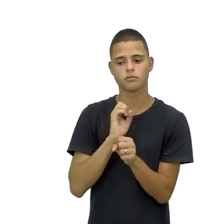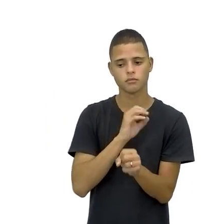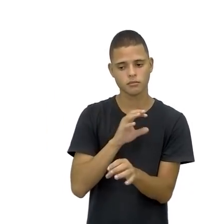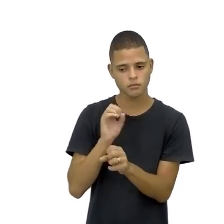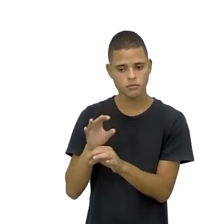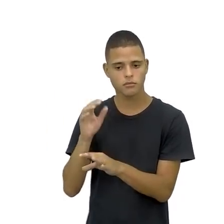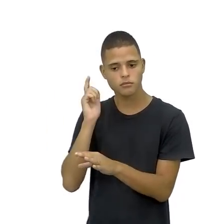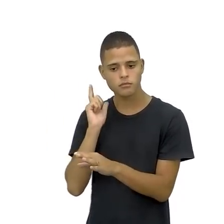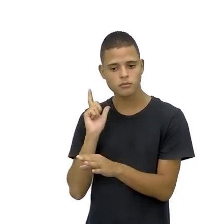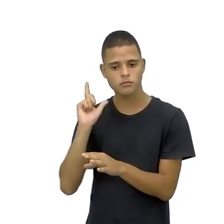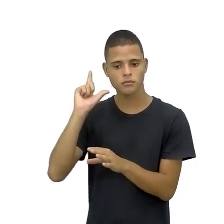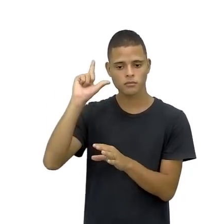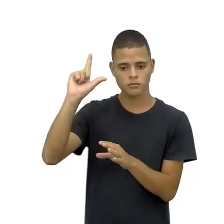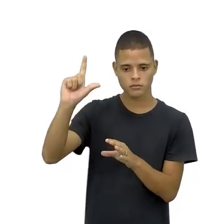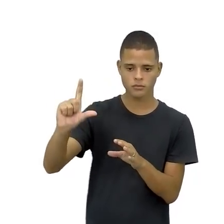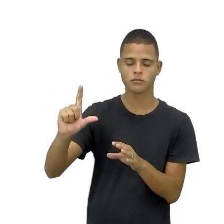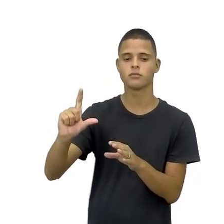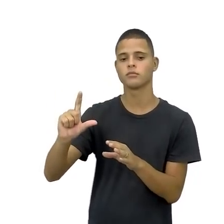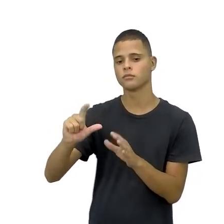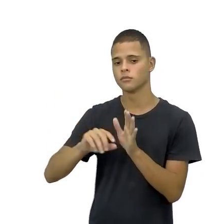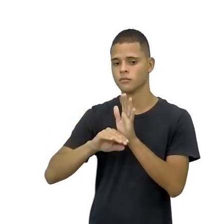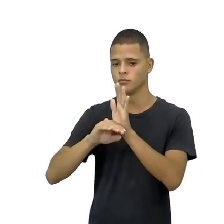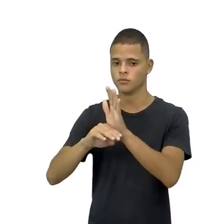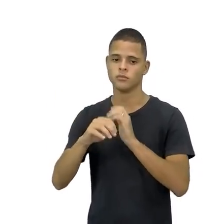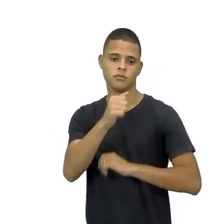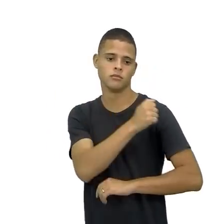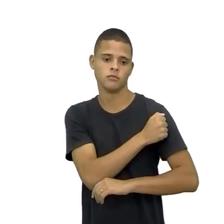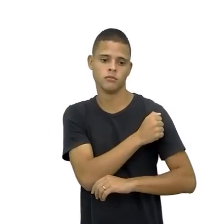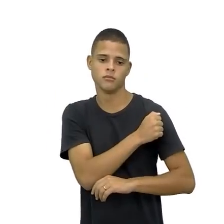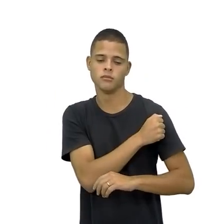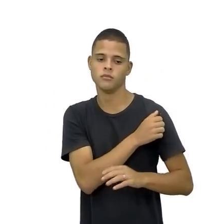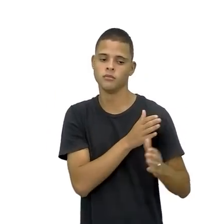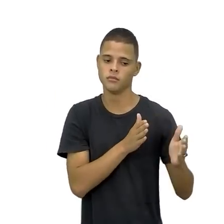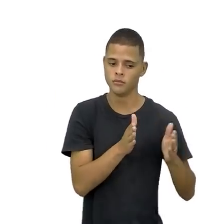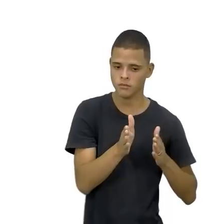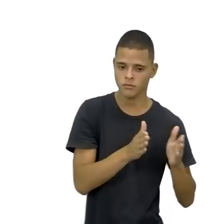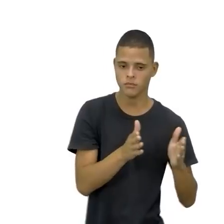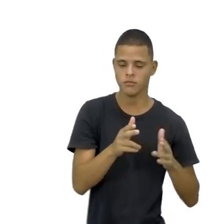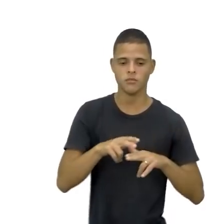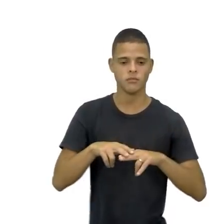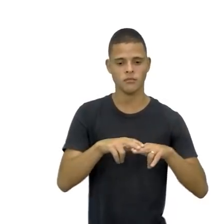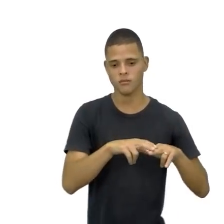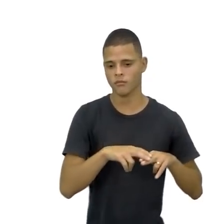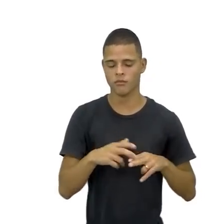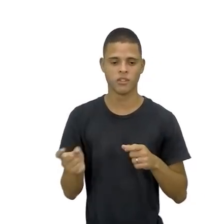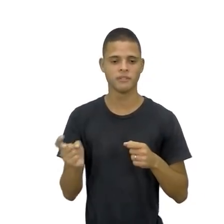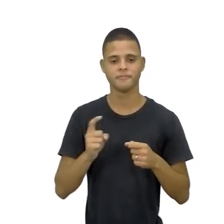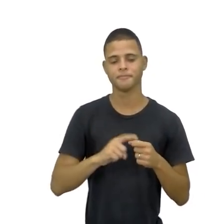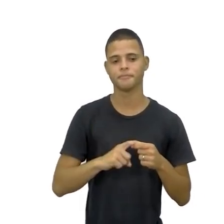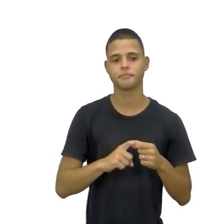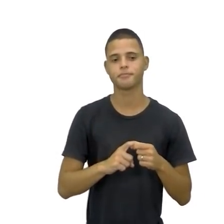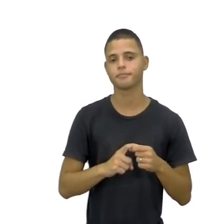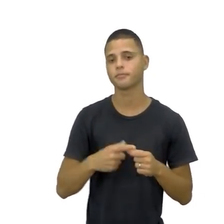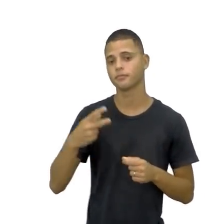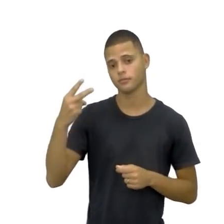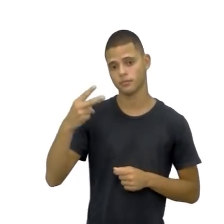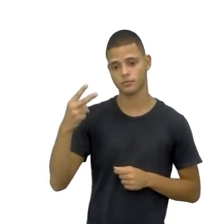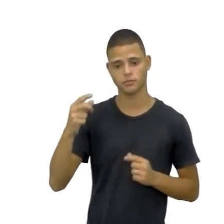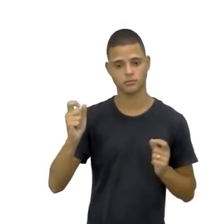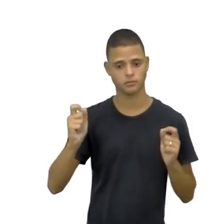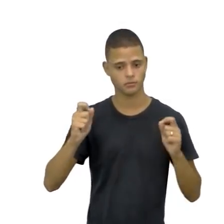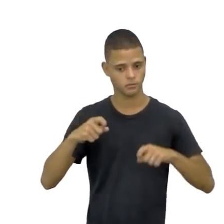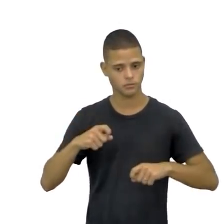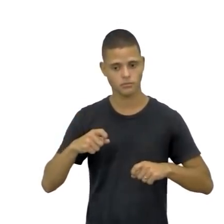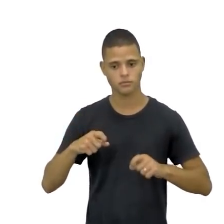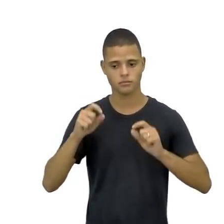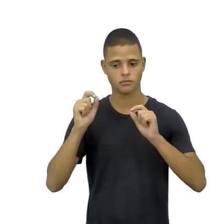potencializar a aprendizagem dos estudantes nesse período de retomada das atividades escolares, tendo em vista duas possibilidades